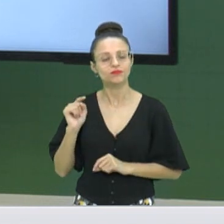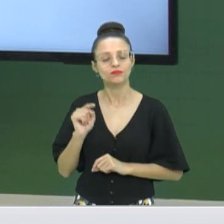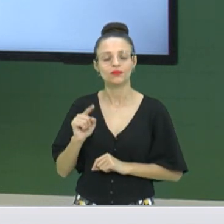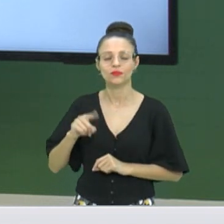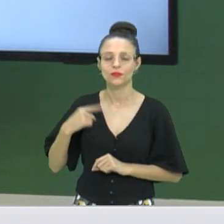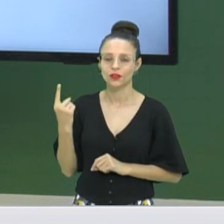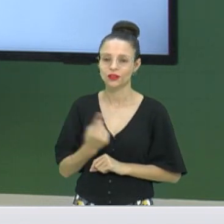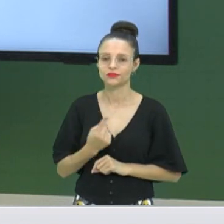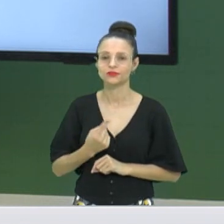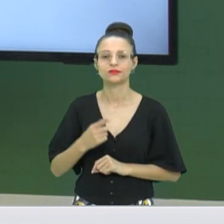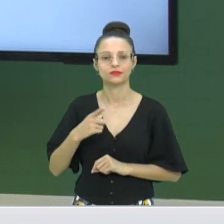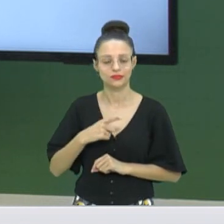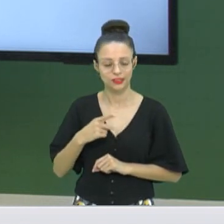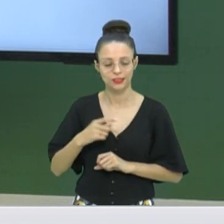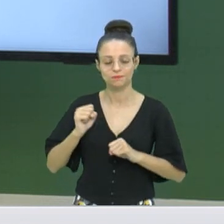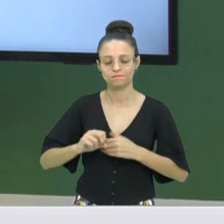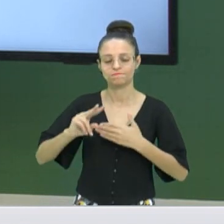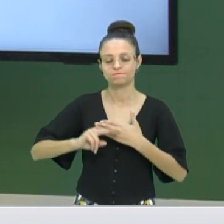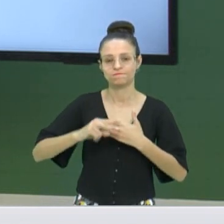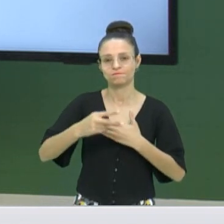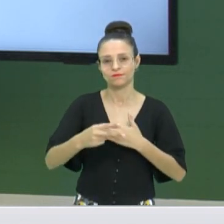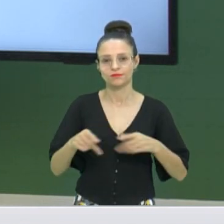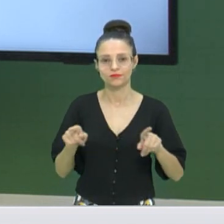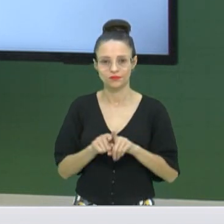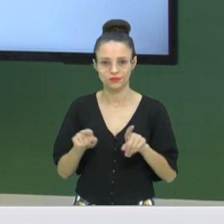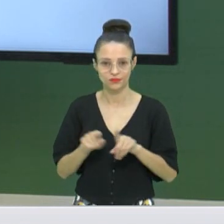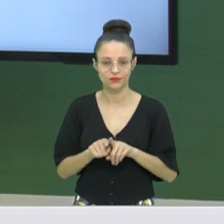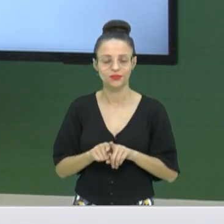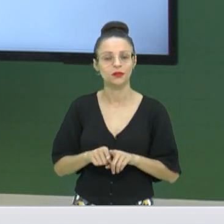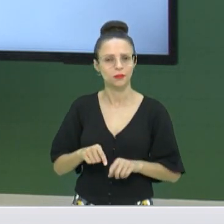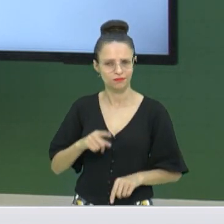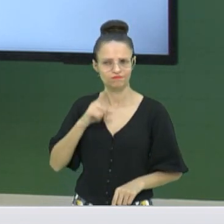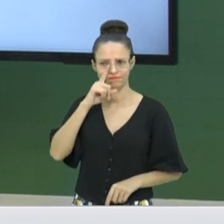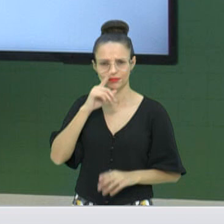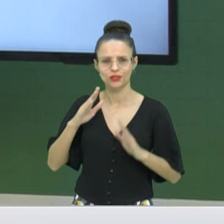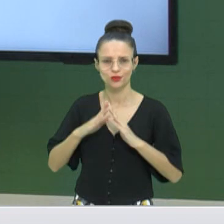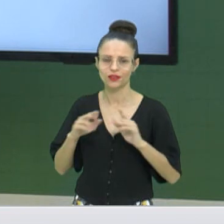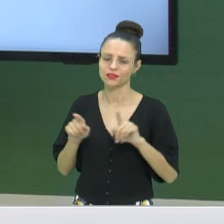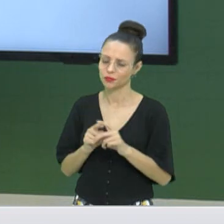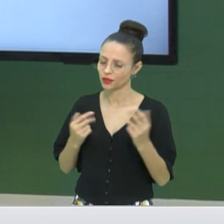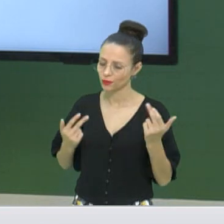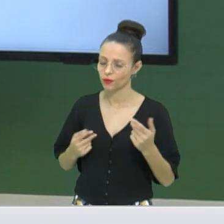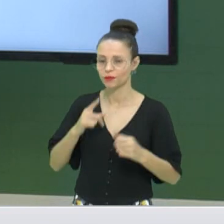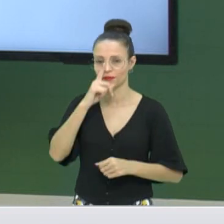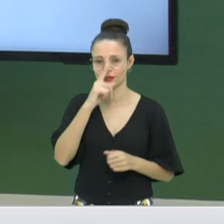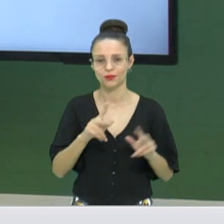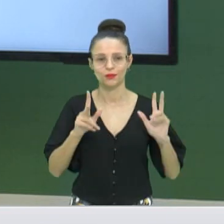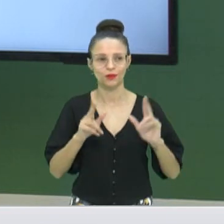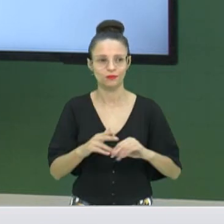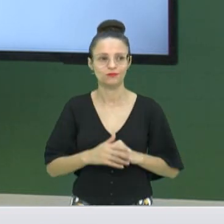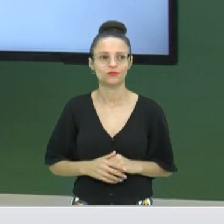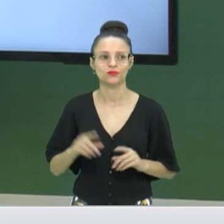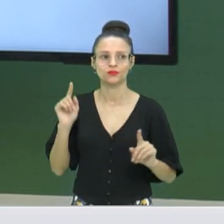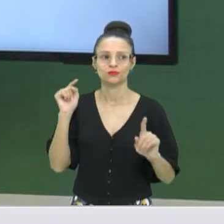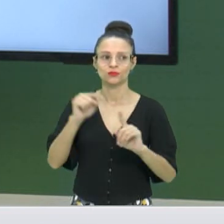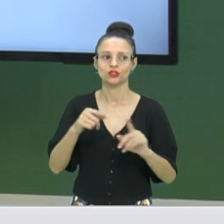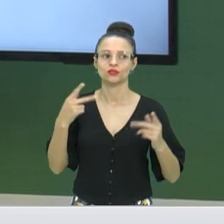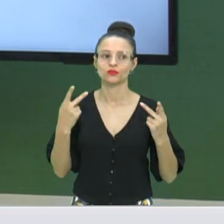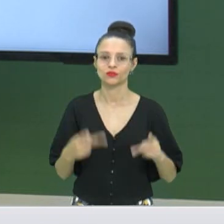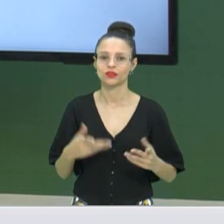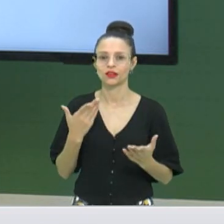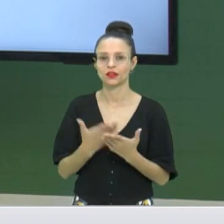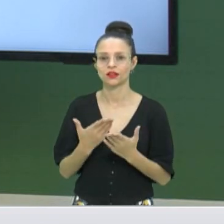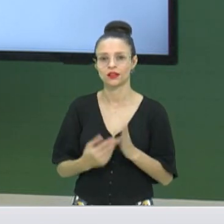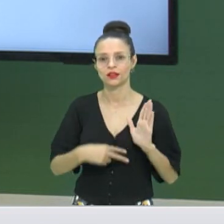nós podemos ter graves consequências, tanto quanto os perigos que moram conosco. Vamos lá, pessoal? Objetivo da aula de hoje, nós